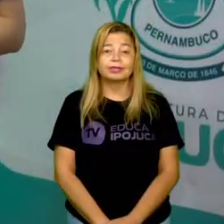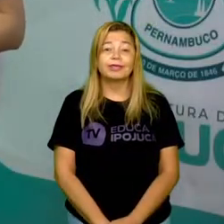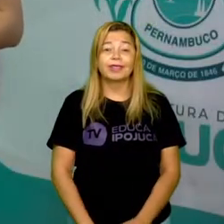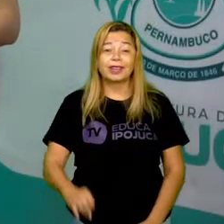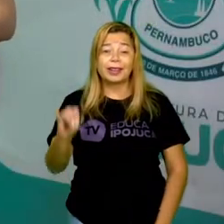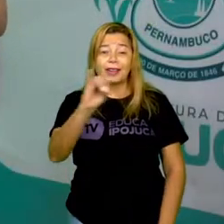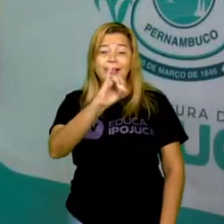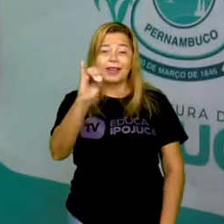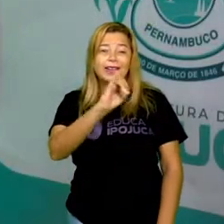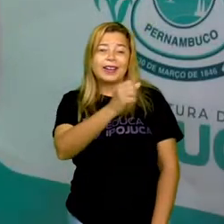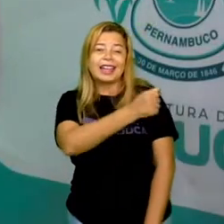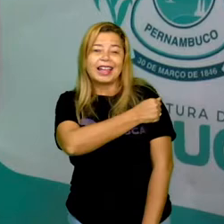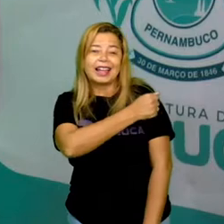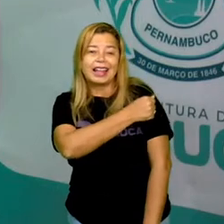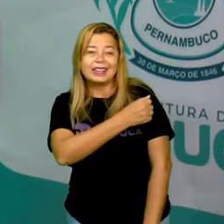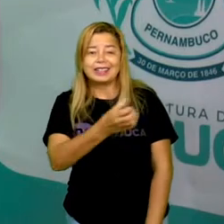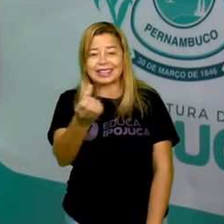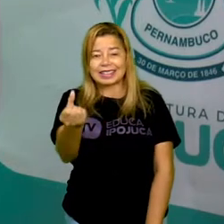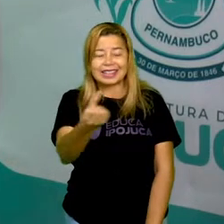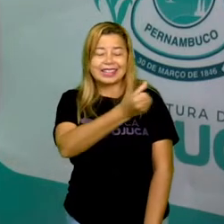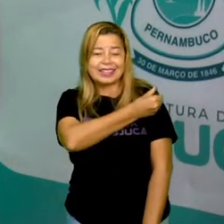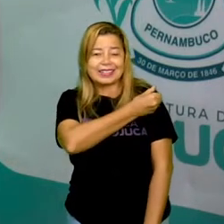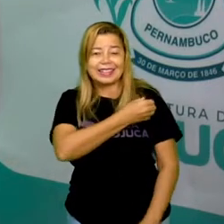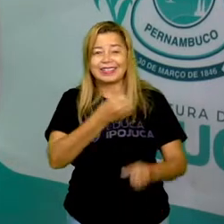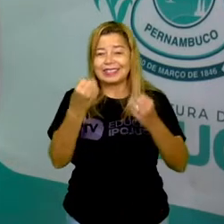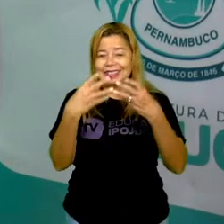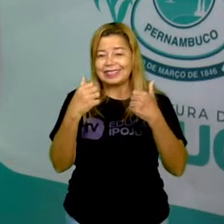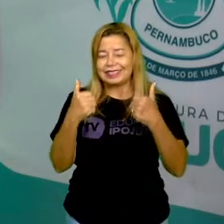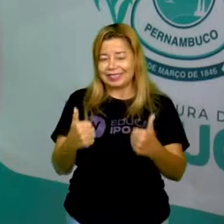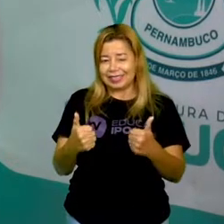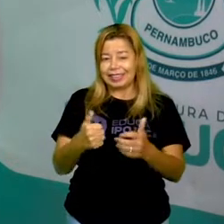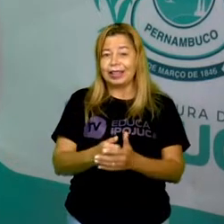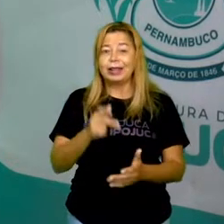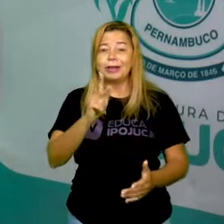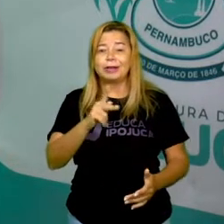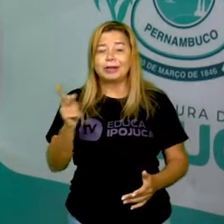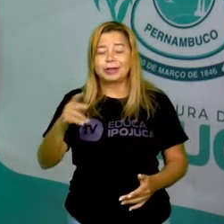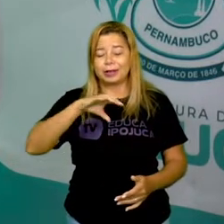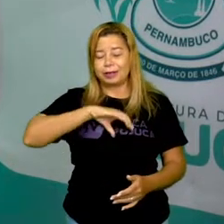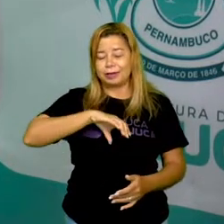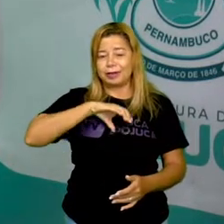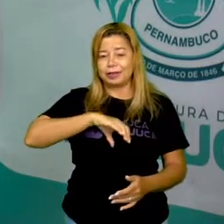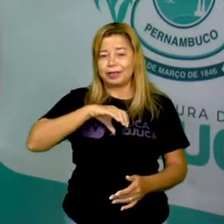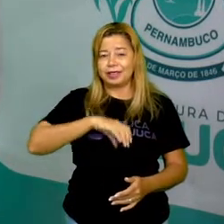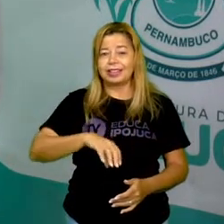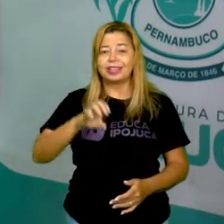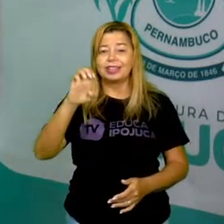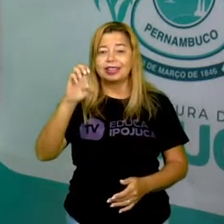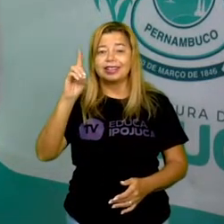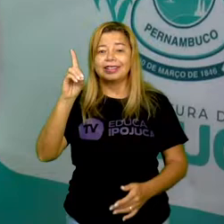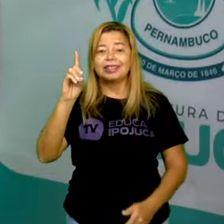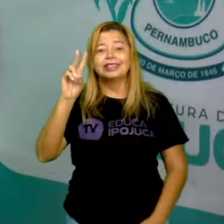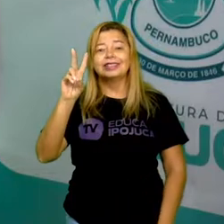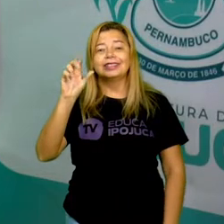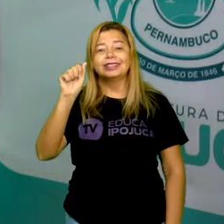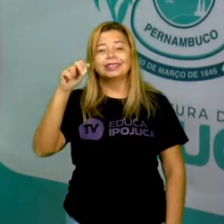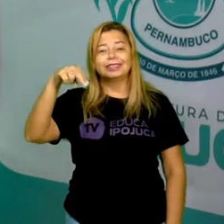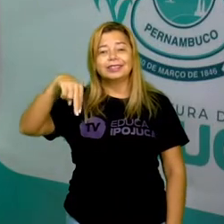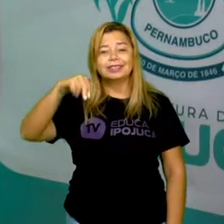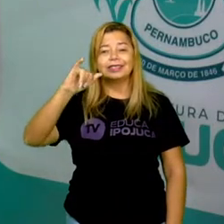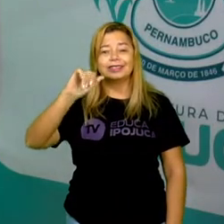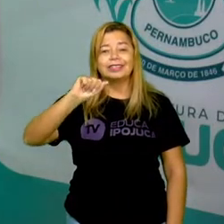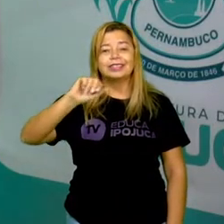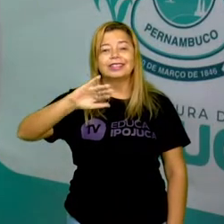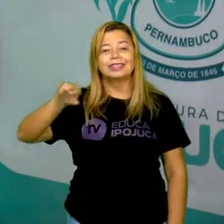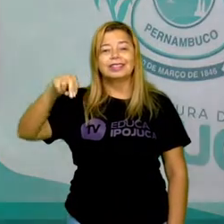Olá, estudantes do sexto ano, tudo bem? Sou Edivânia Nunes, professora de língua portuguesa, e sejam bem-vindos para mais uma aula. O tema da